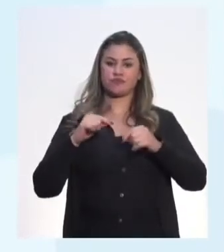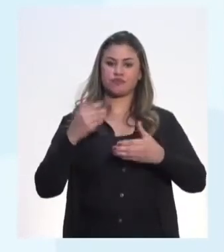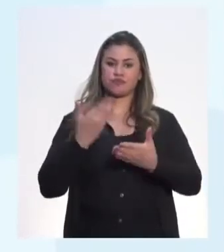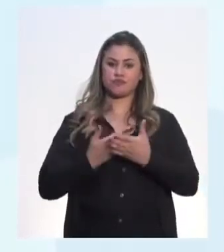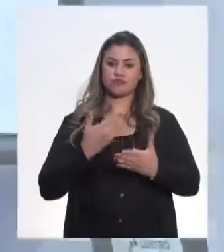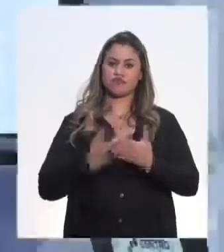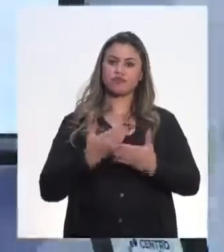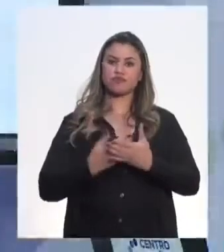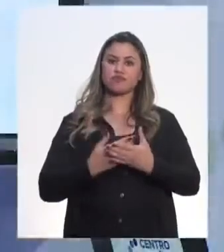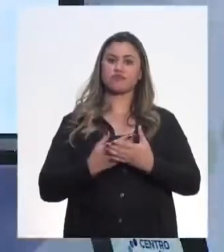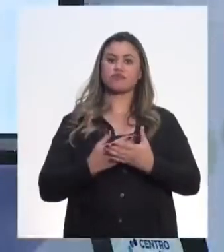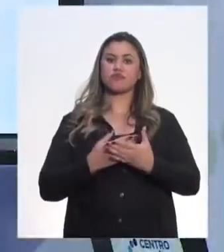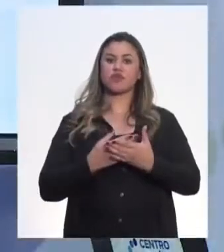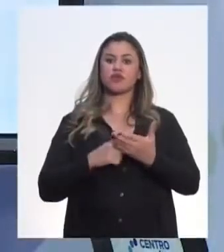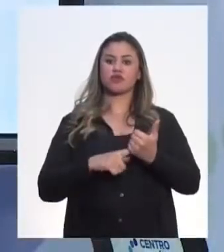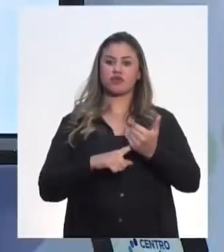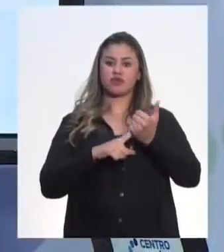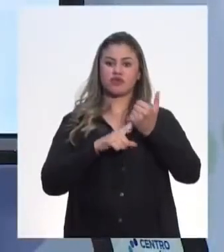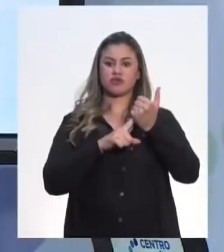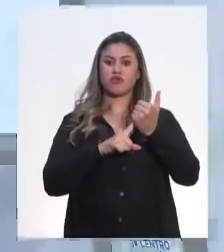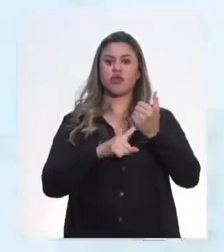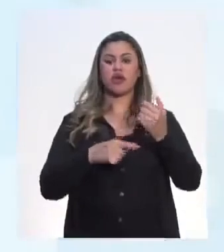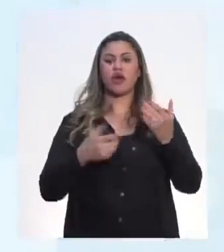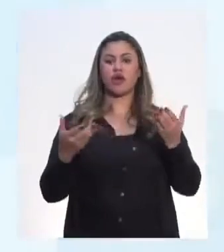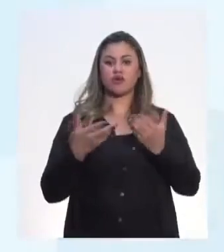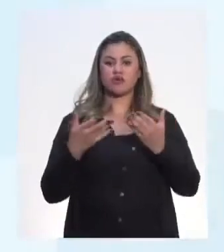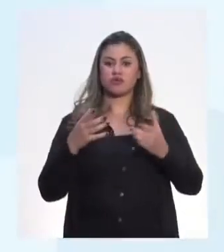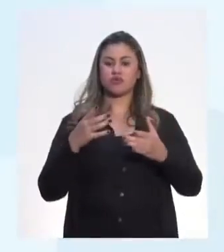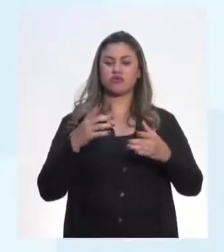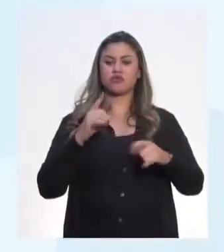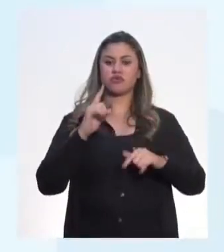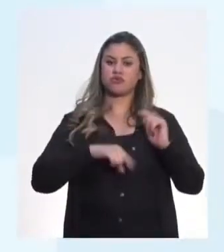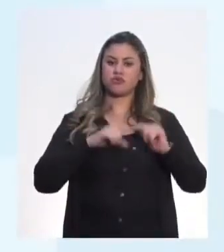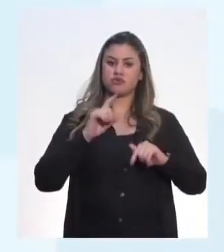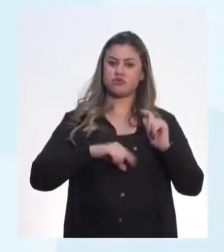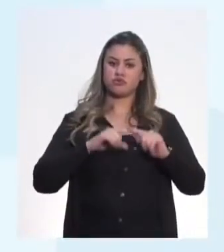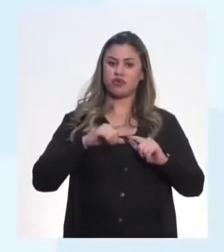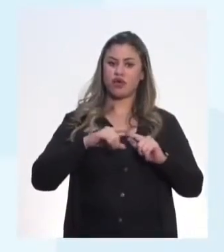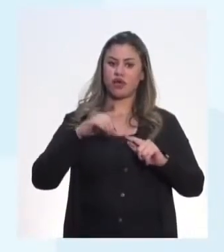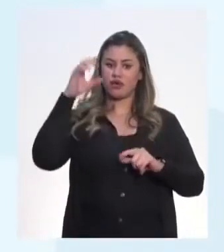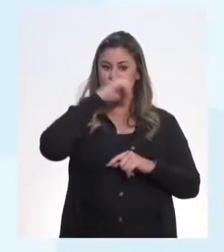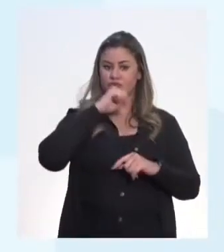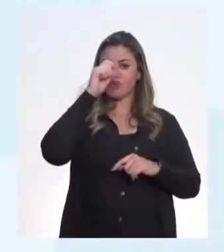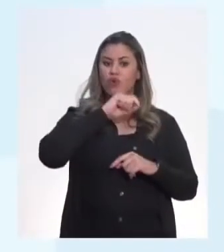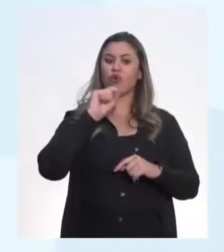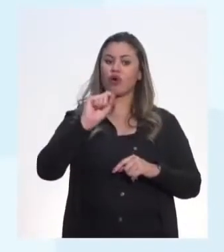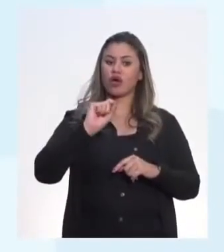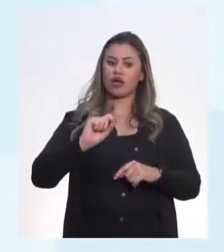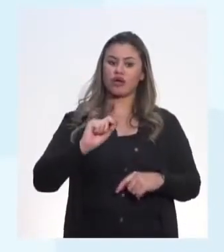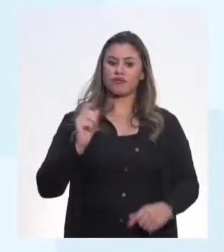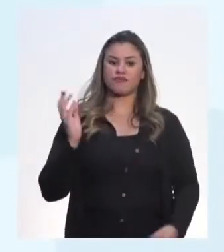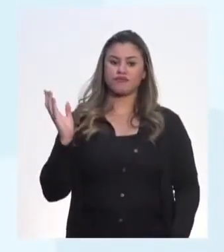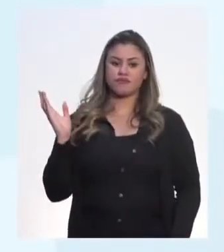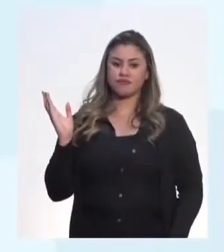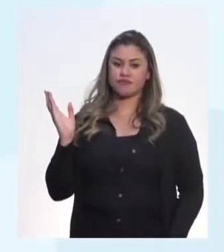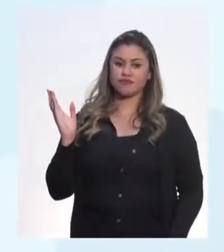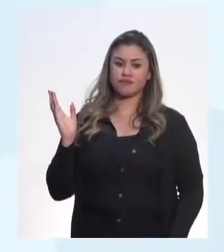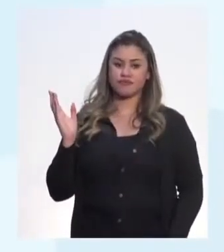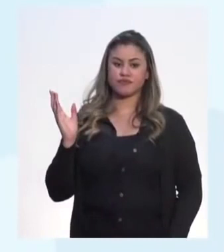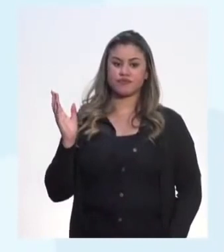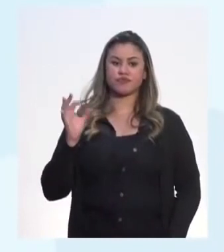uso de tecnologias o objeto de conhecimento que são as porcentagens problemas que envolvem cálculo de